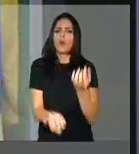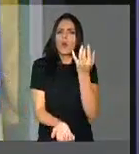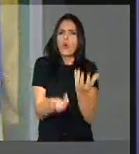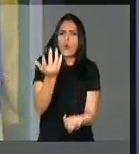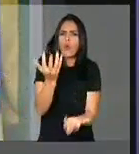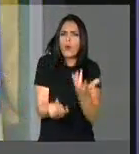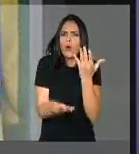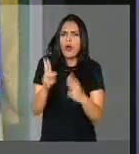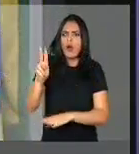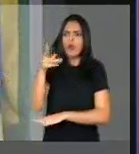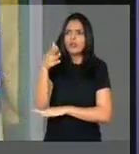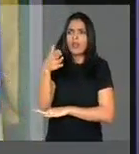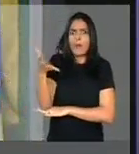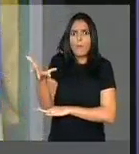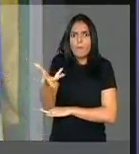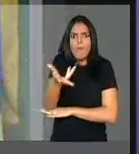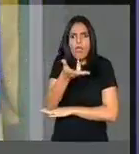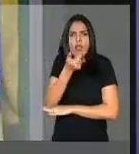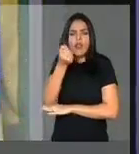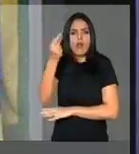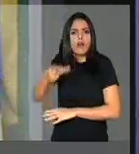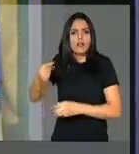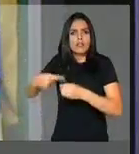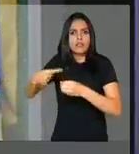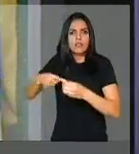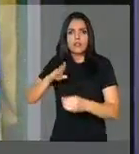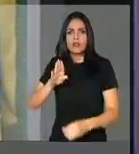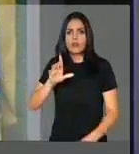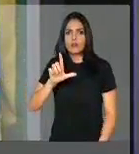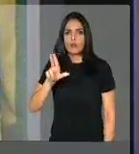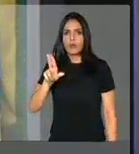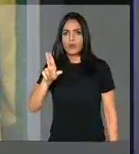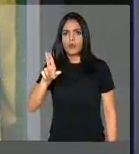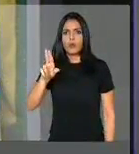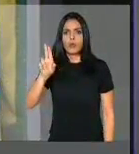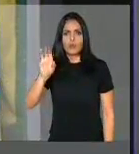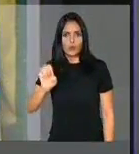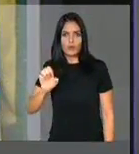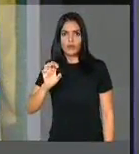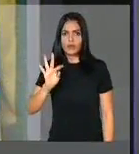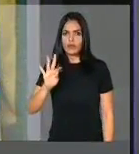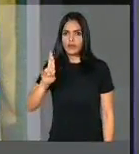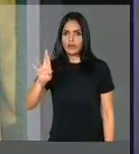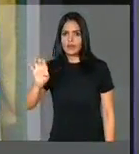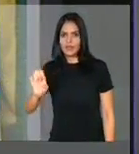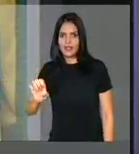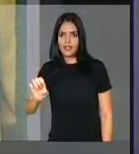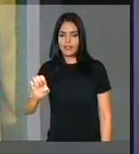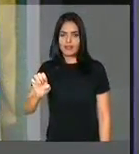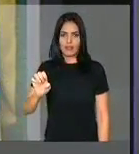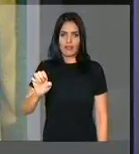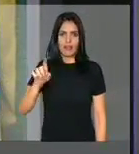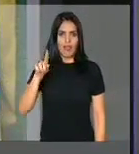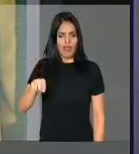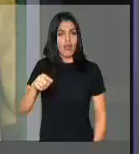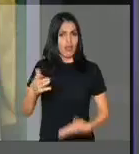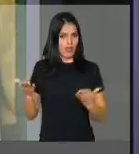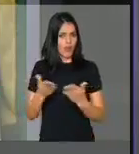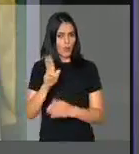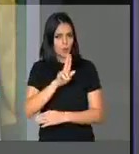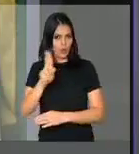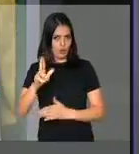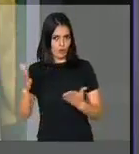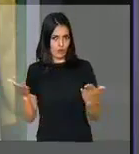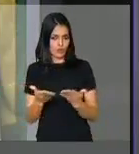melhores hotéis da cidade. Hoje Blue Tree, mas originalmente Hotel Rio Poti.